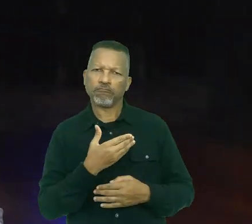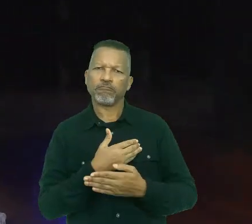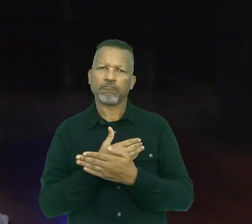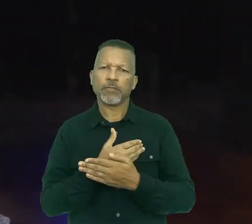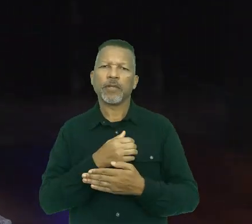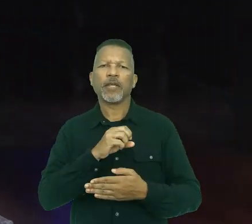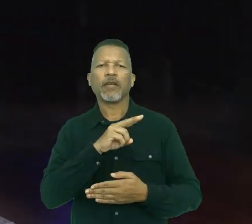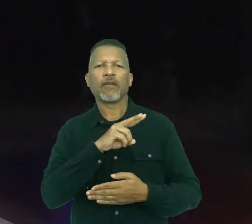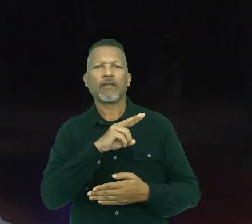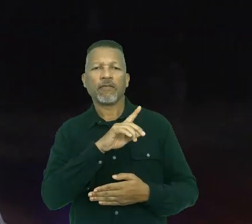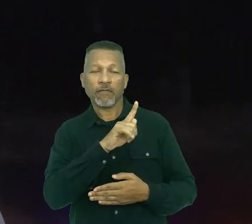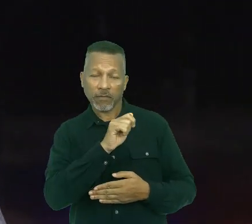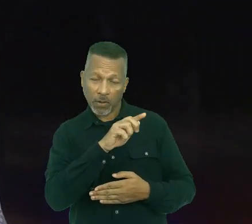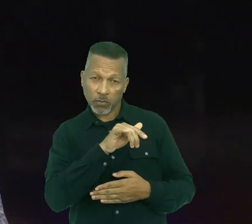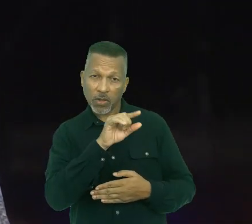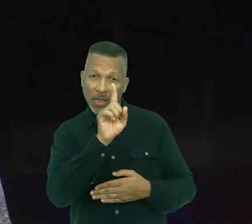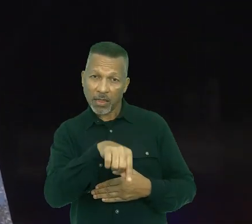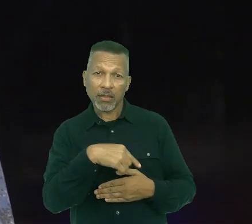em